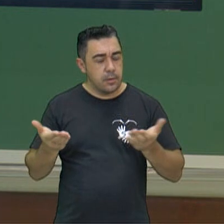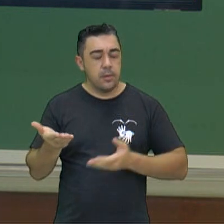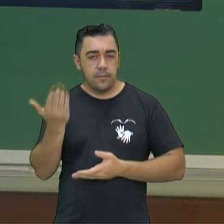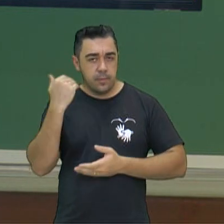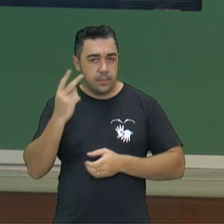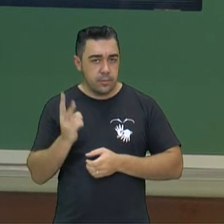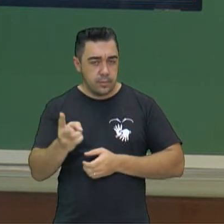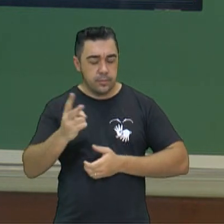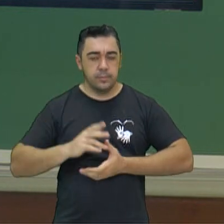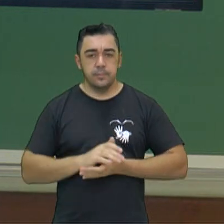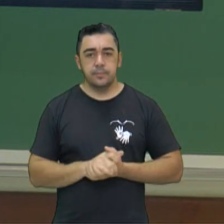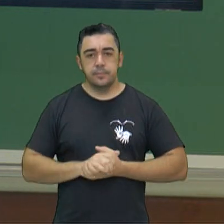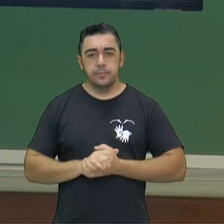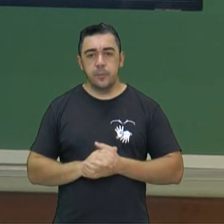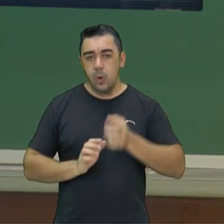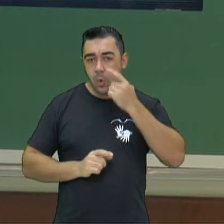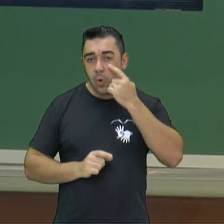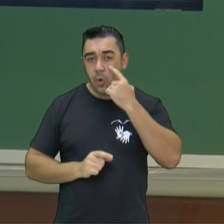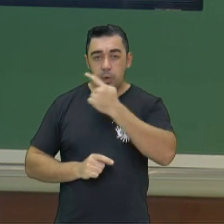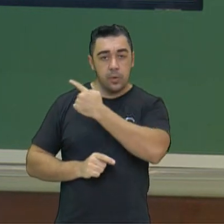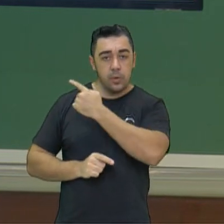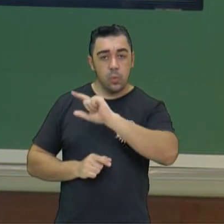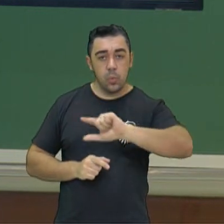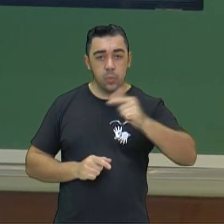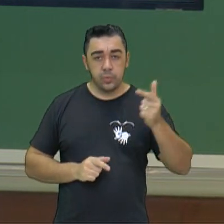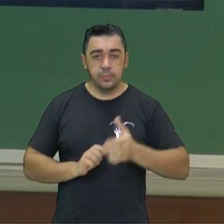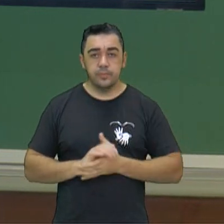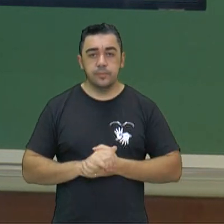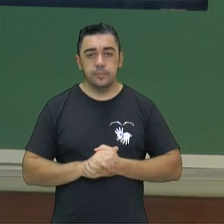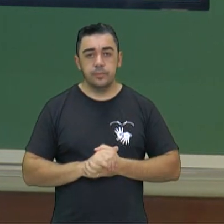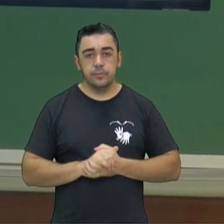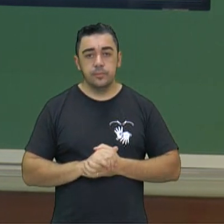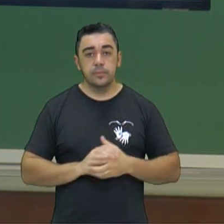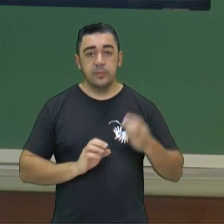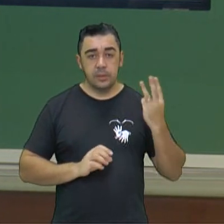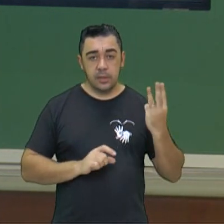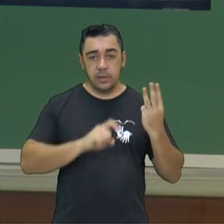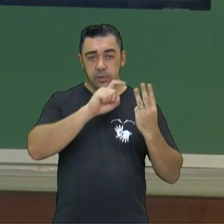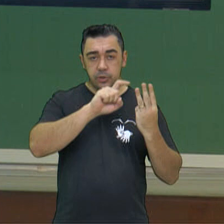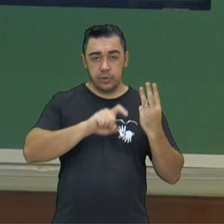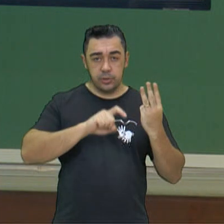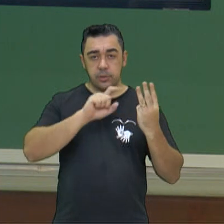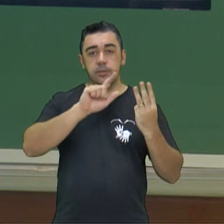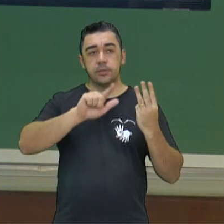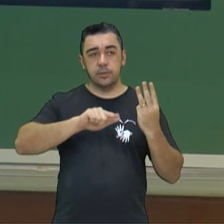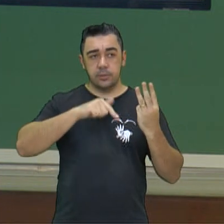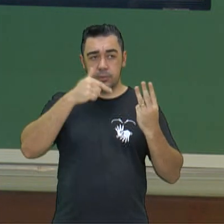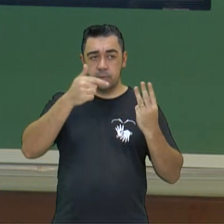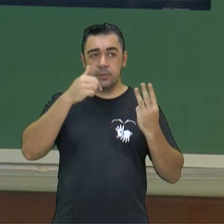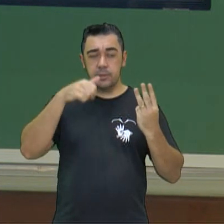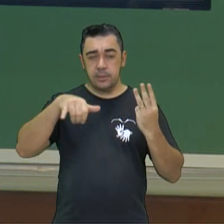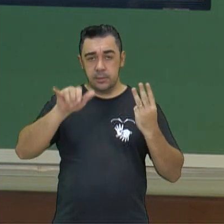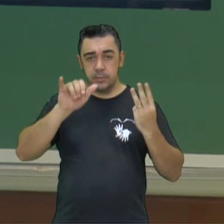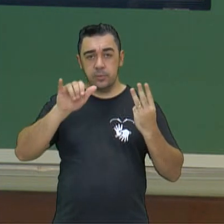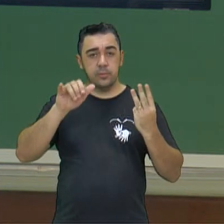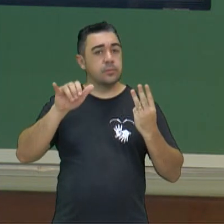continuar? Olha lá um outro exemplo. 3x mais 2y ao